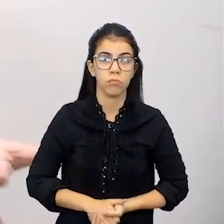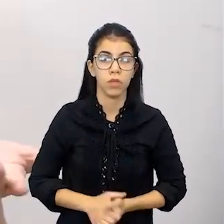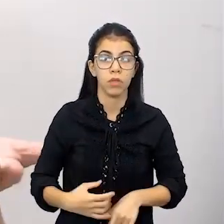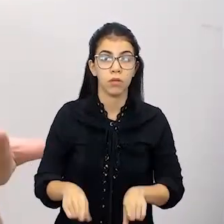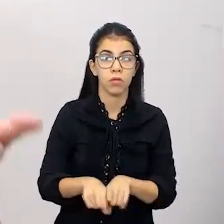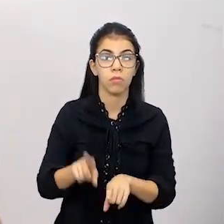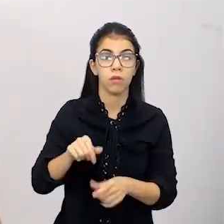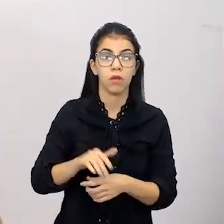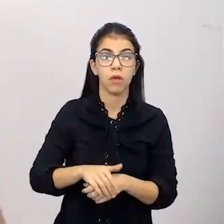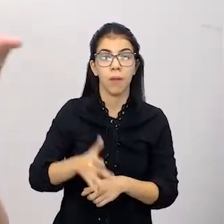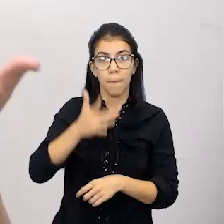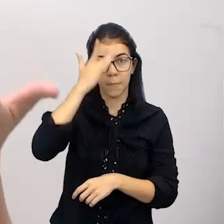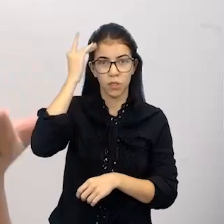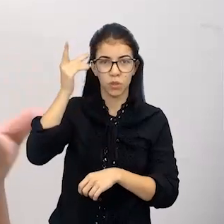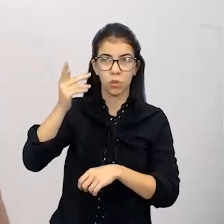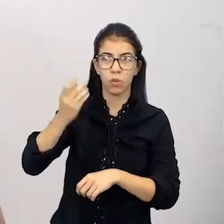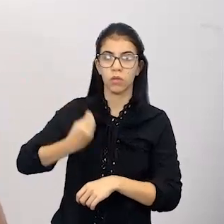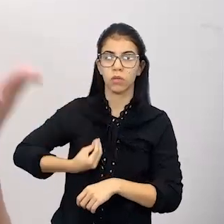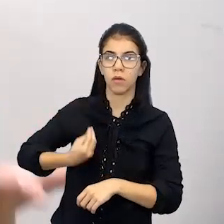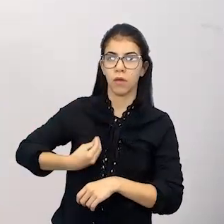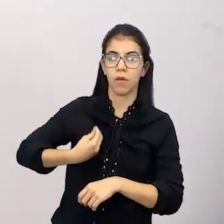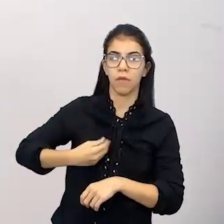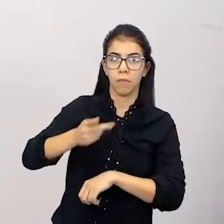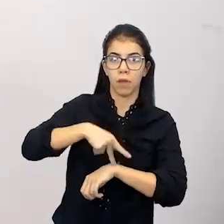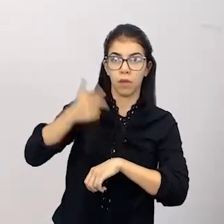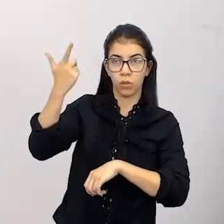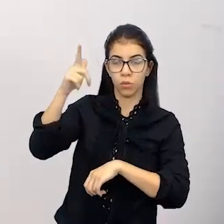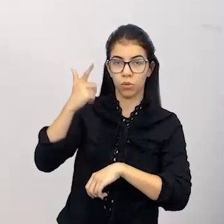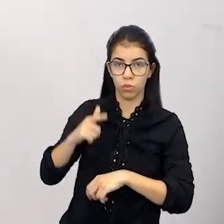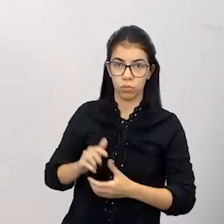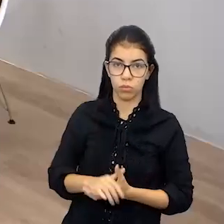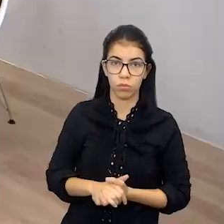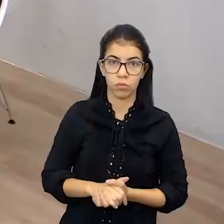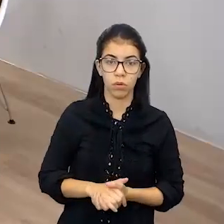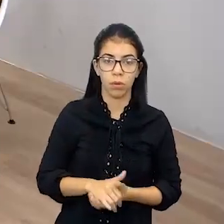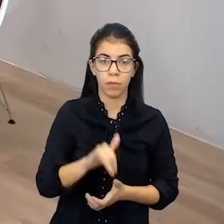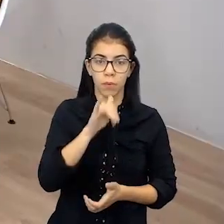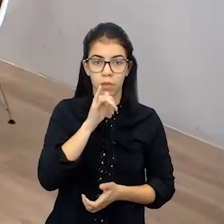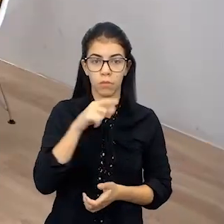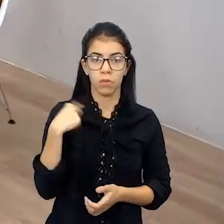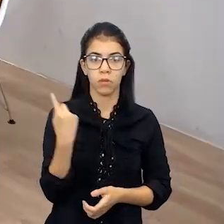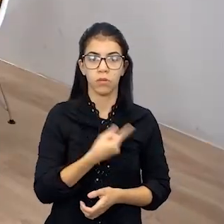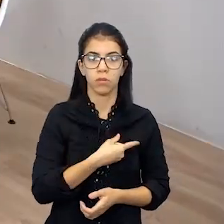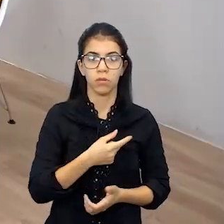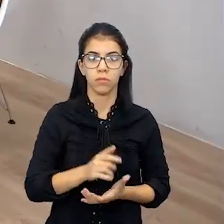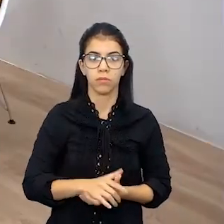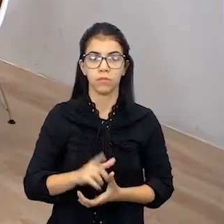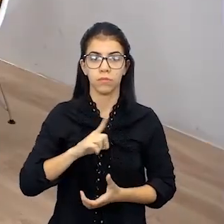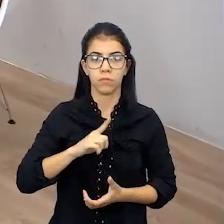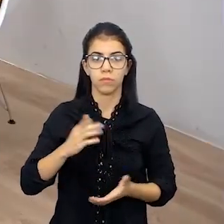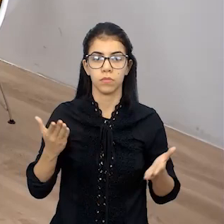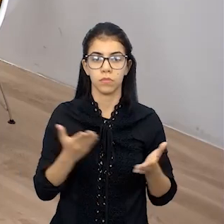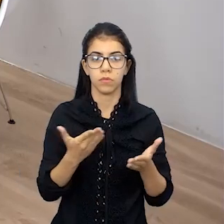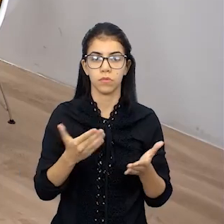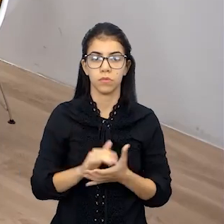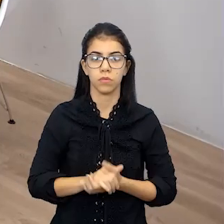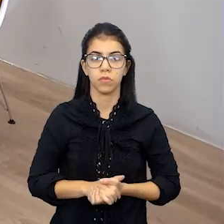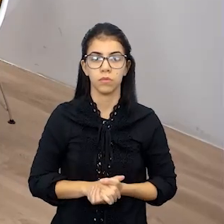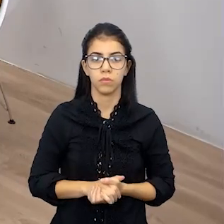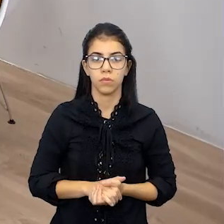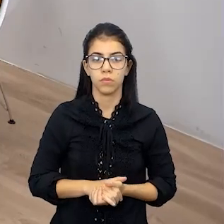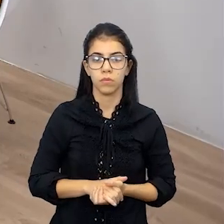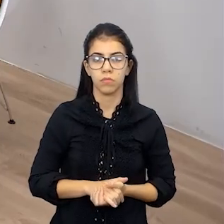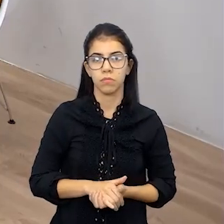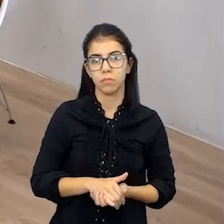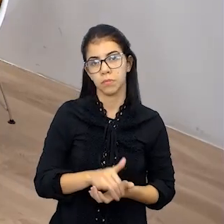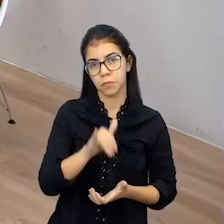Exatamente. são migrantes, migrante internacional, nacional, como é isso, Daniel? Nós temos hoje aí um estudo de que palavra eu